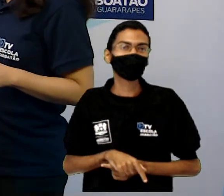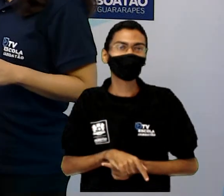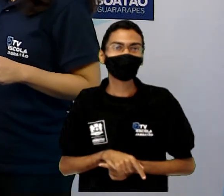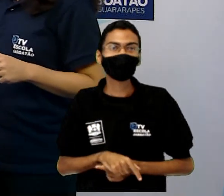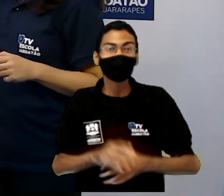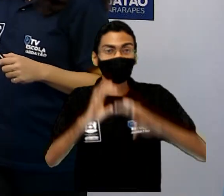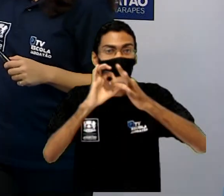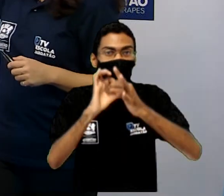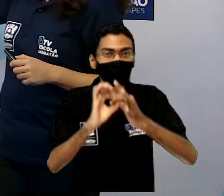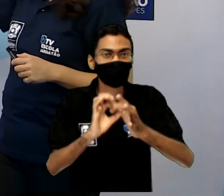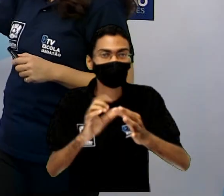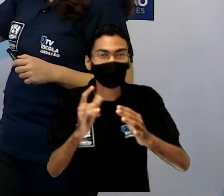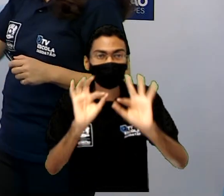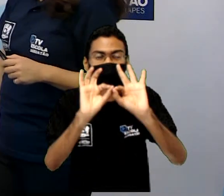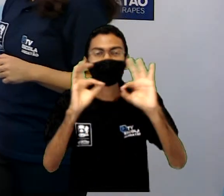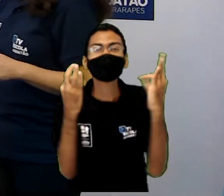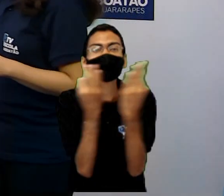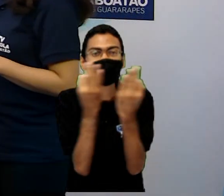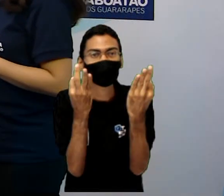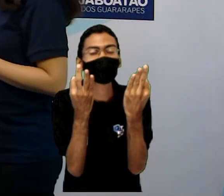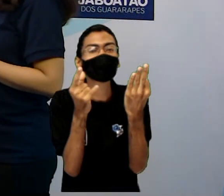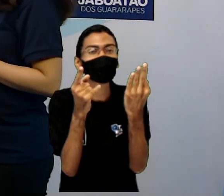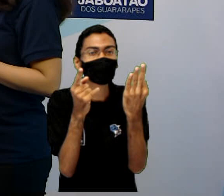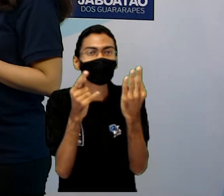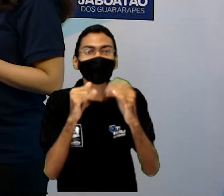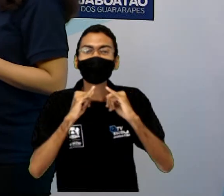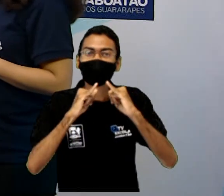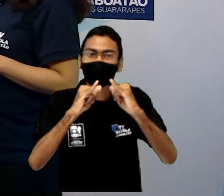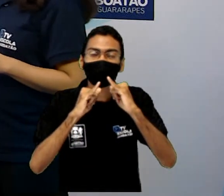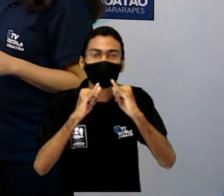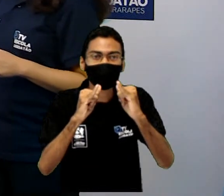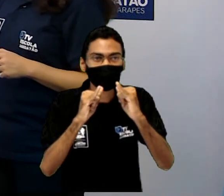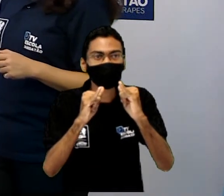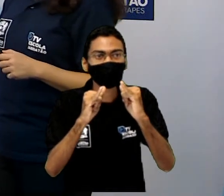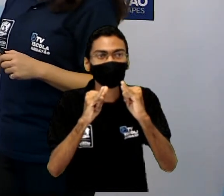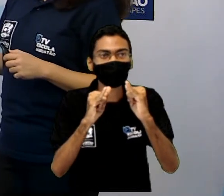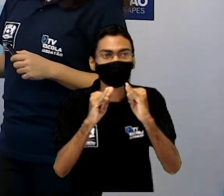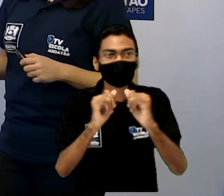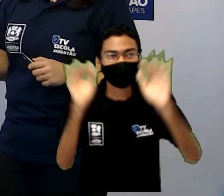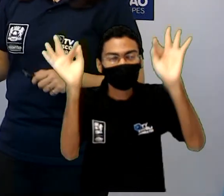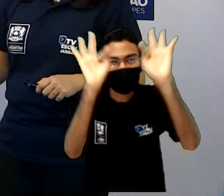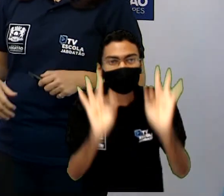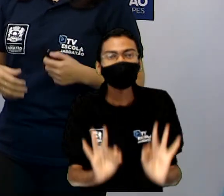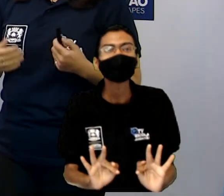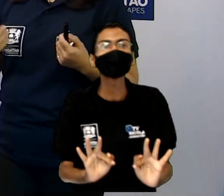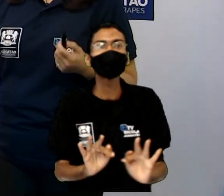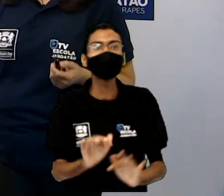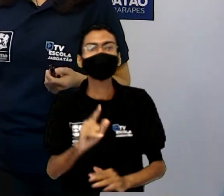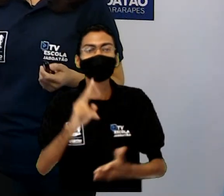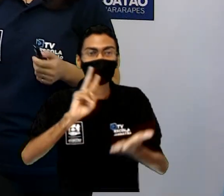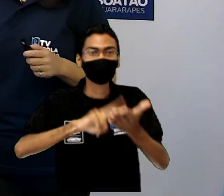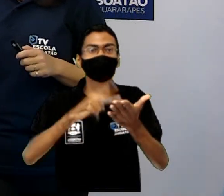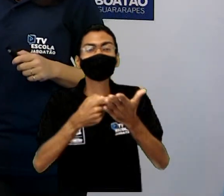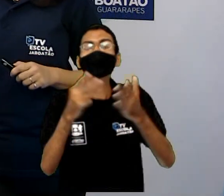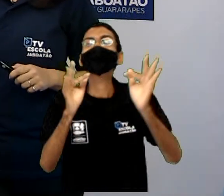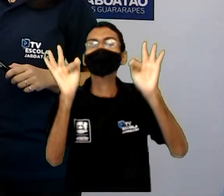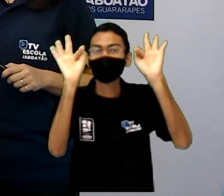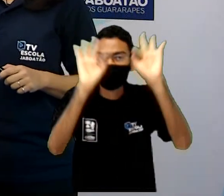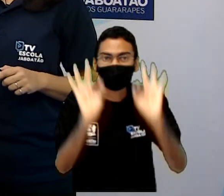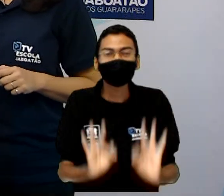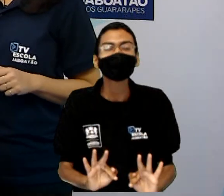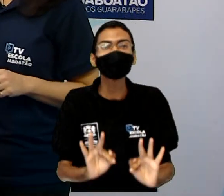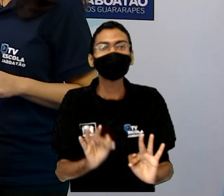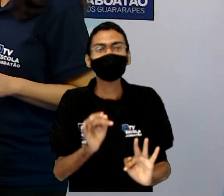contexto aqui que tem uma família, e eu digo you were happy, Eu estou dizendo que vocês estavam